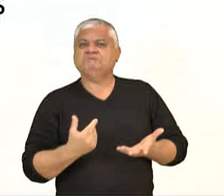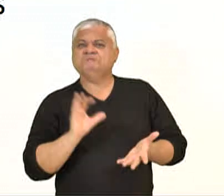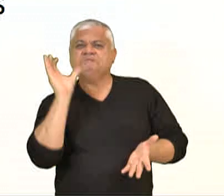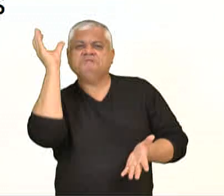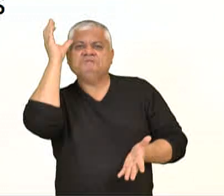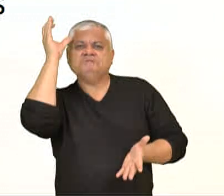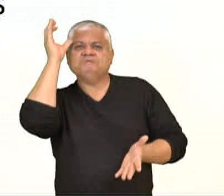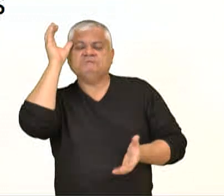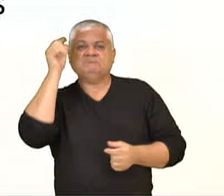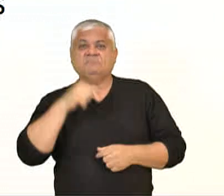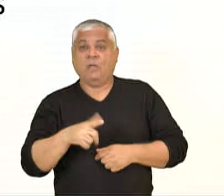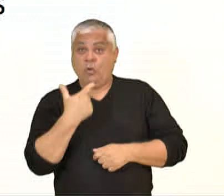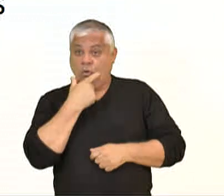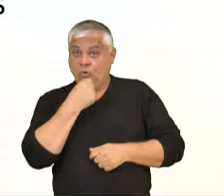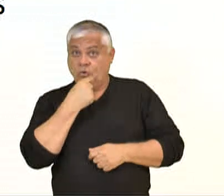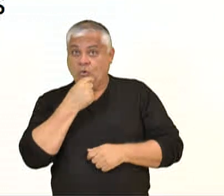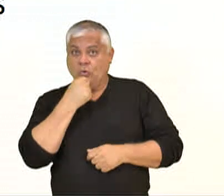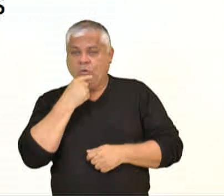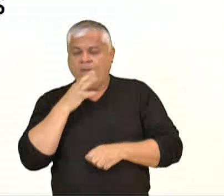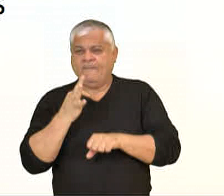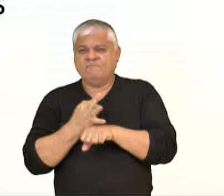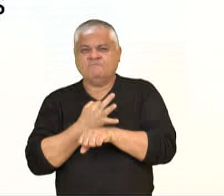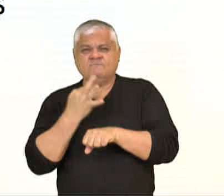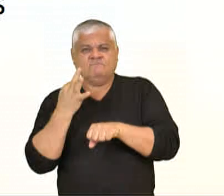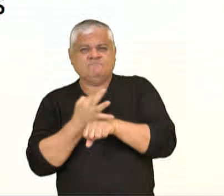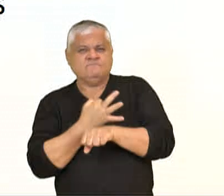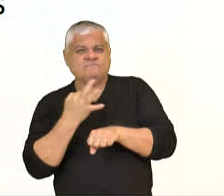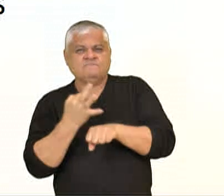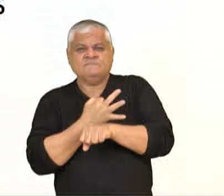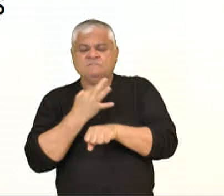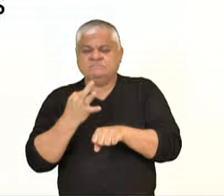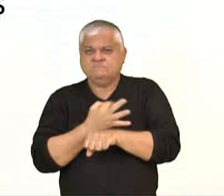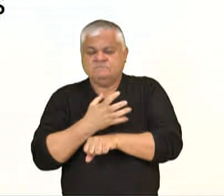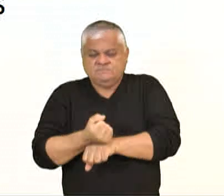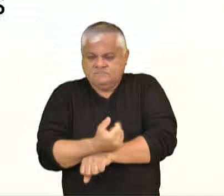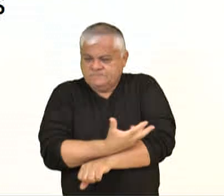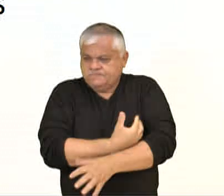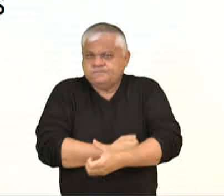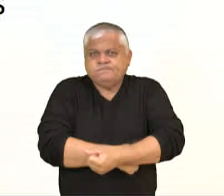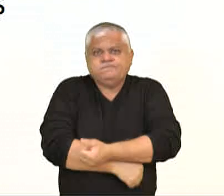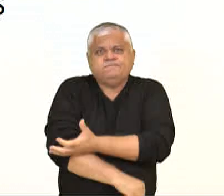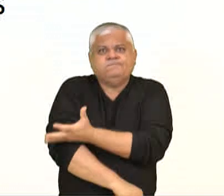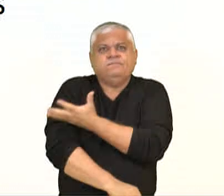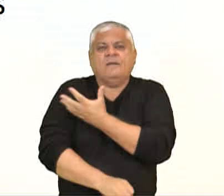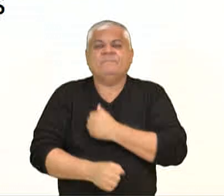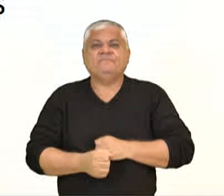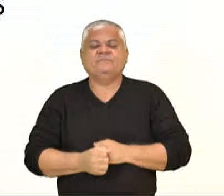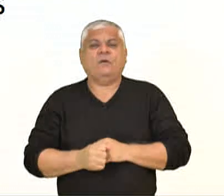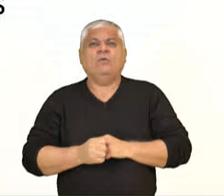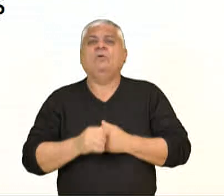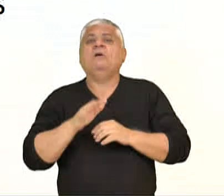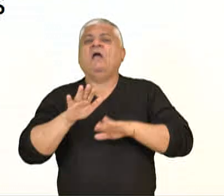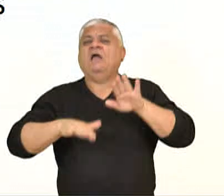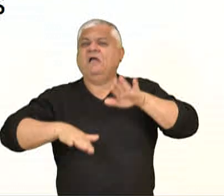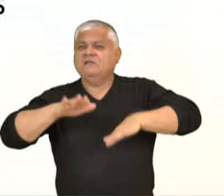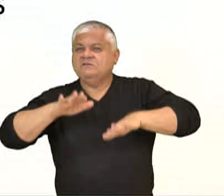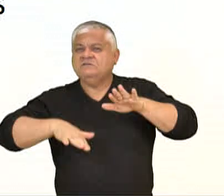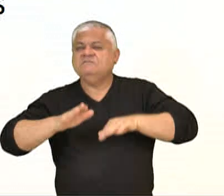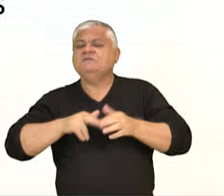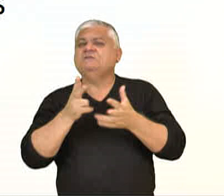Ele exercitava-se a aguentar-se nas defeituosas emoções, enquanto, ora, as